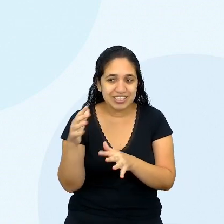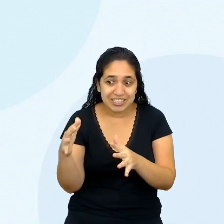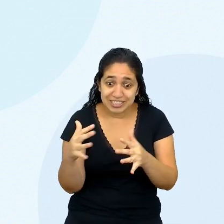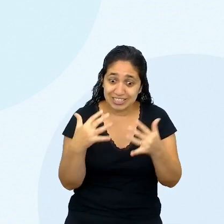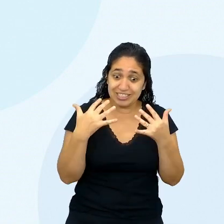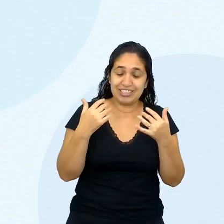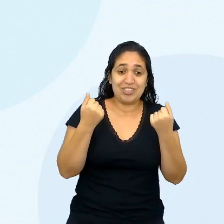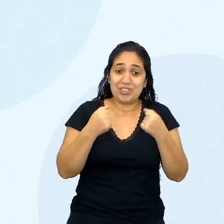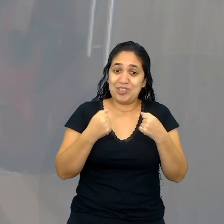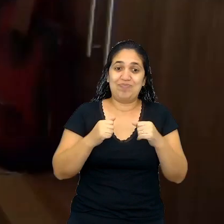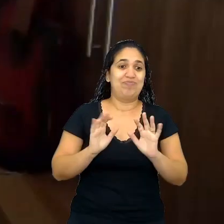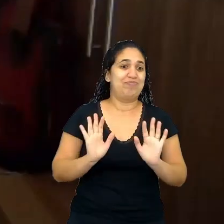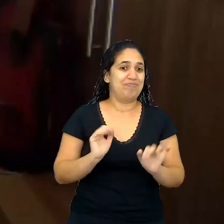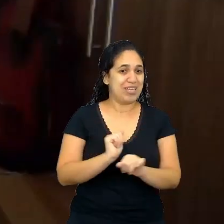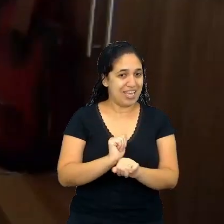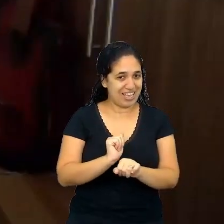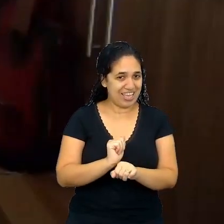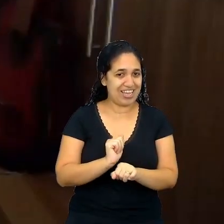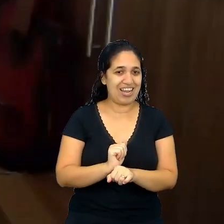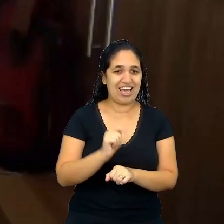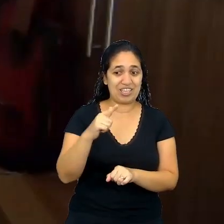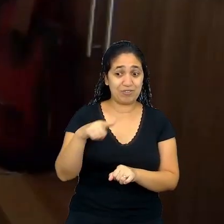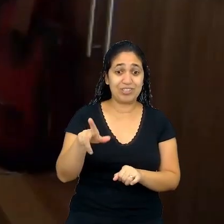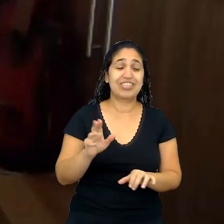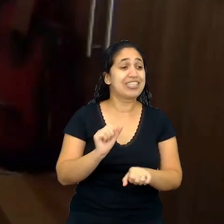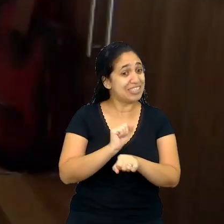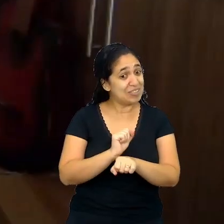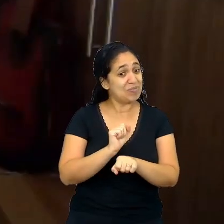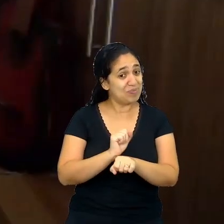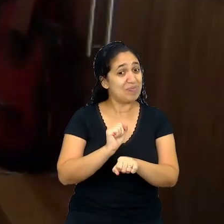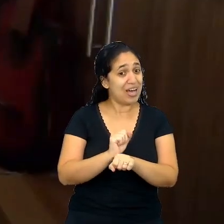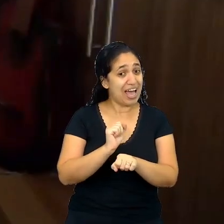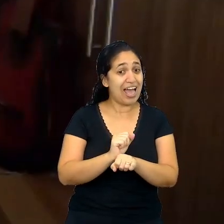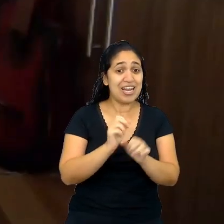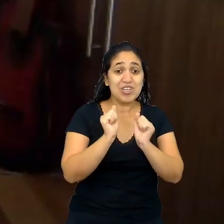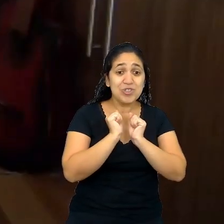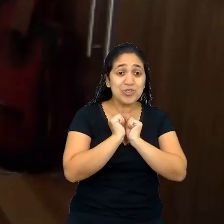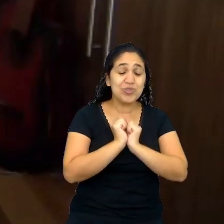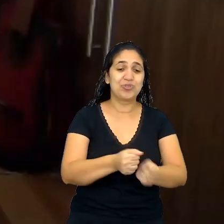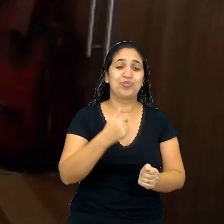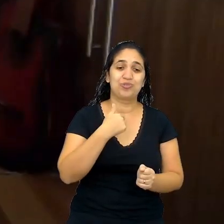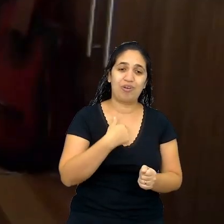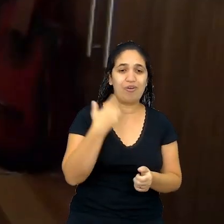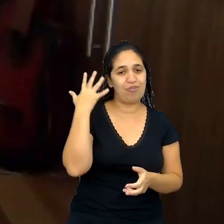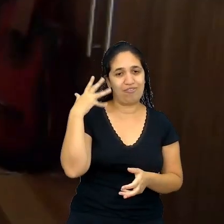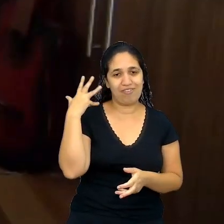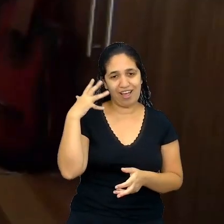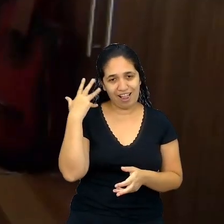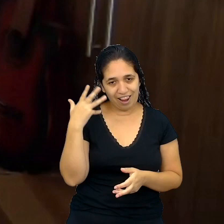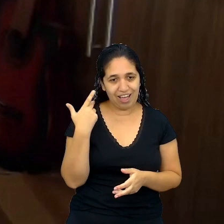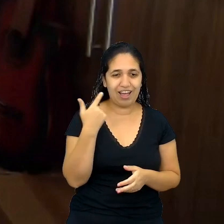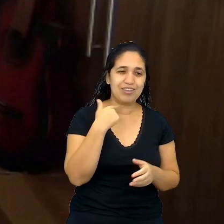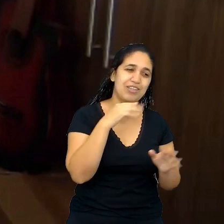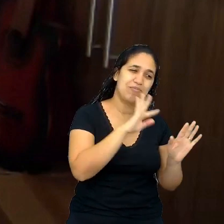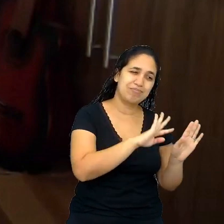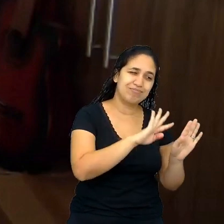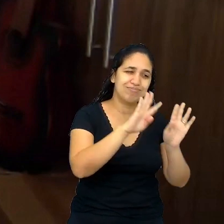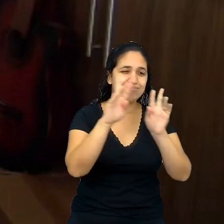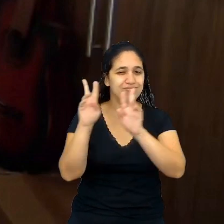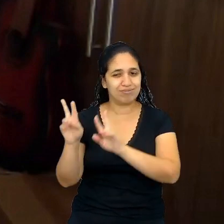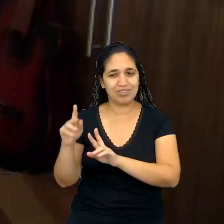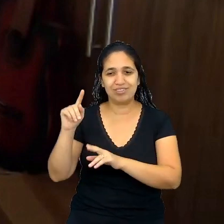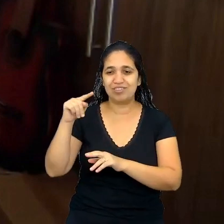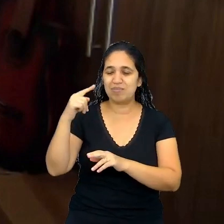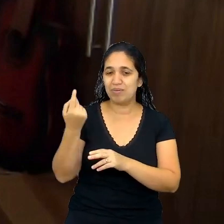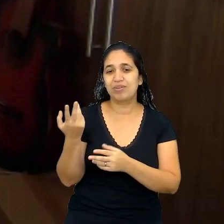a cena dos próximos capítulos, né, que vocês fiquem aqui até o final da minha fala, da minha apresentação, para a gente poder ver os